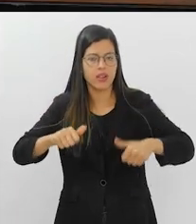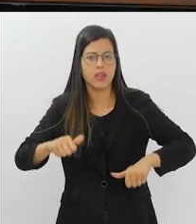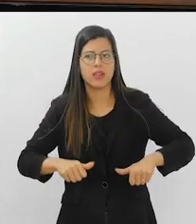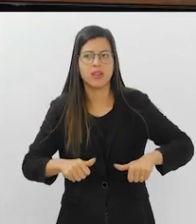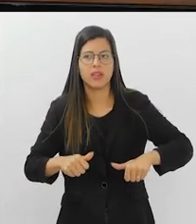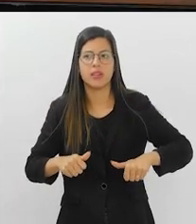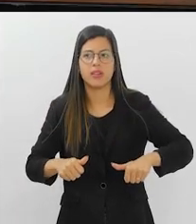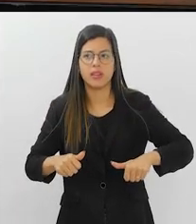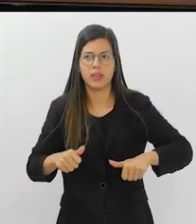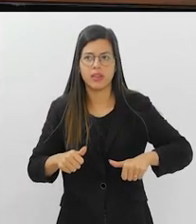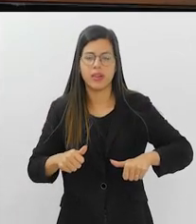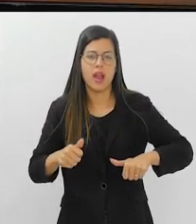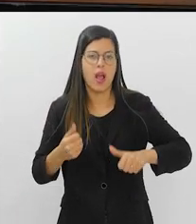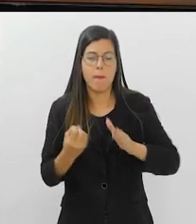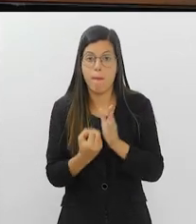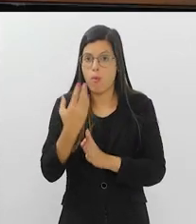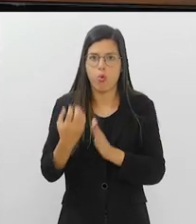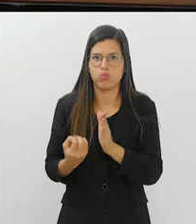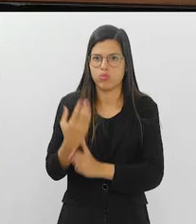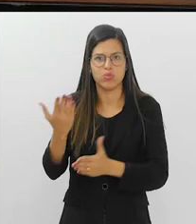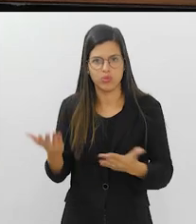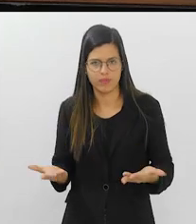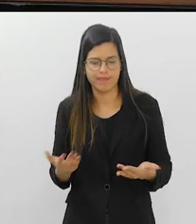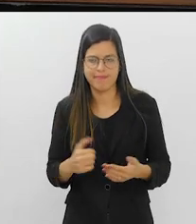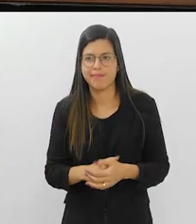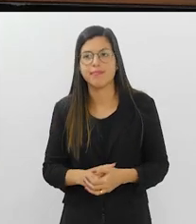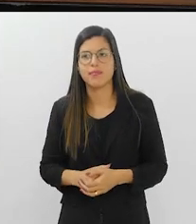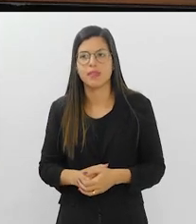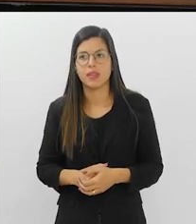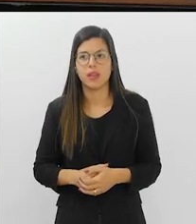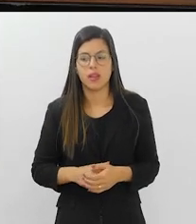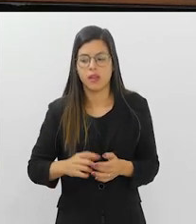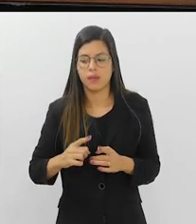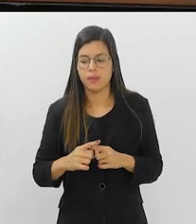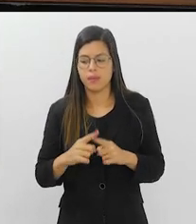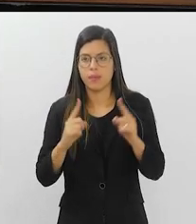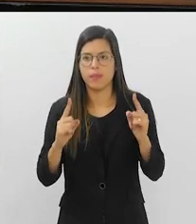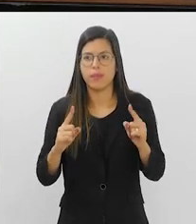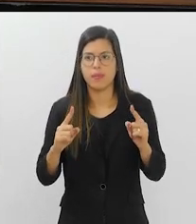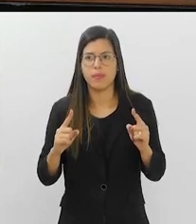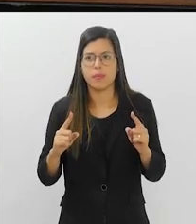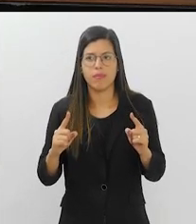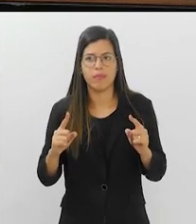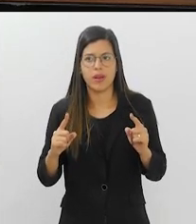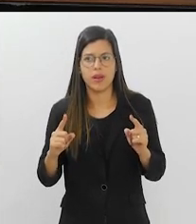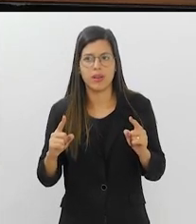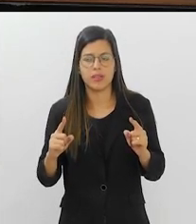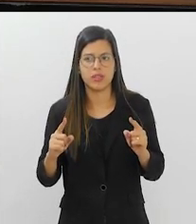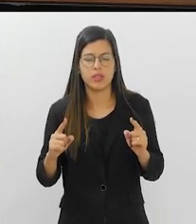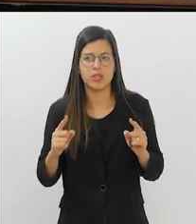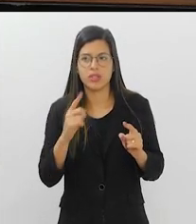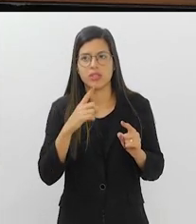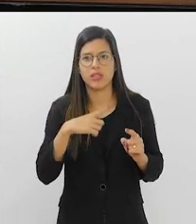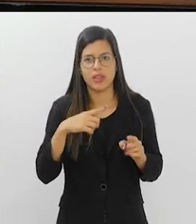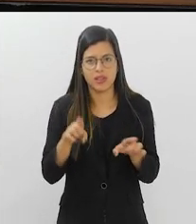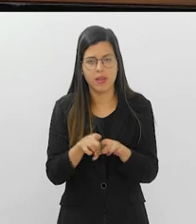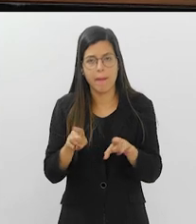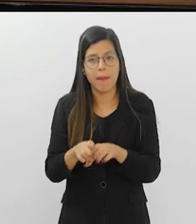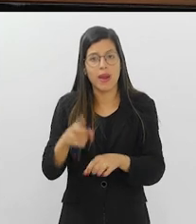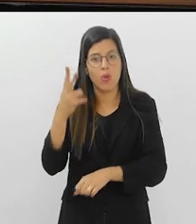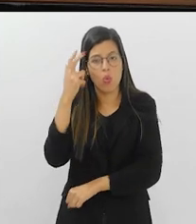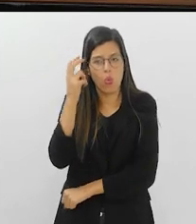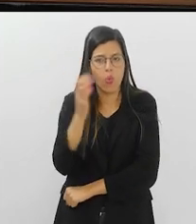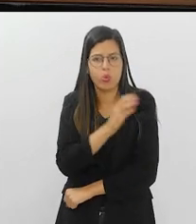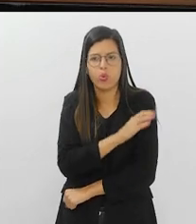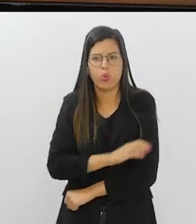de avaliar o quanto que a gente vale pelo quanto que a gente produz, né? Agora, isso é uma questão que revê